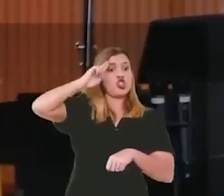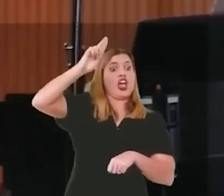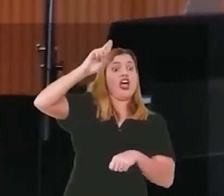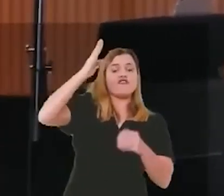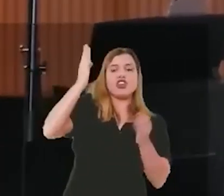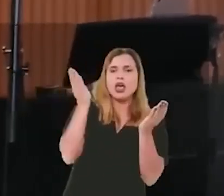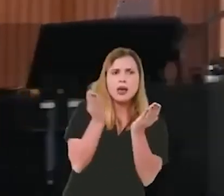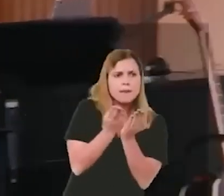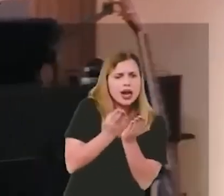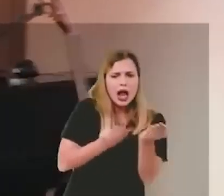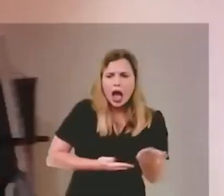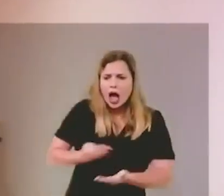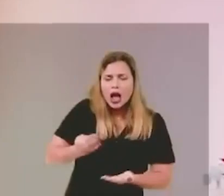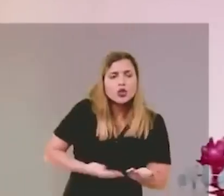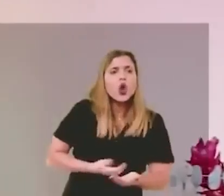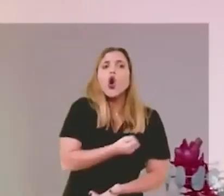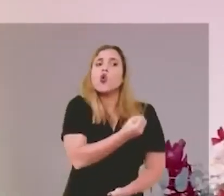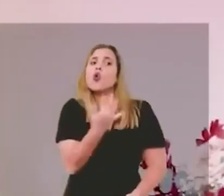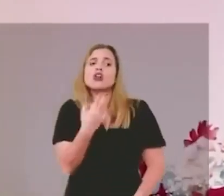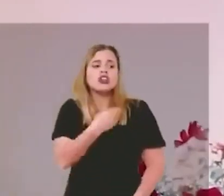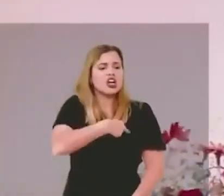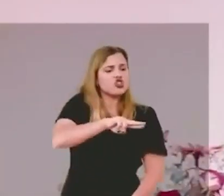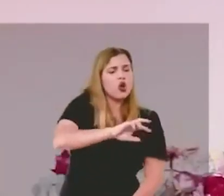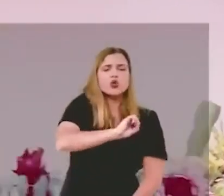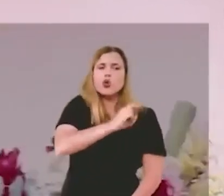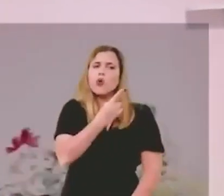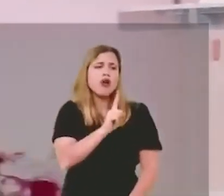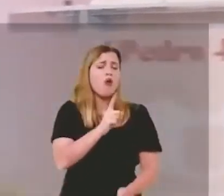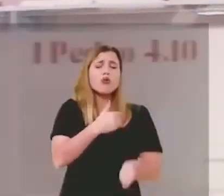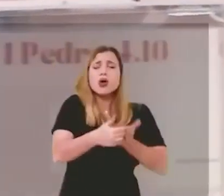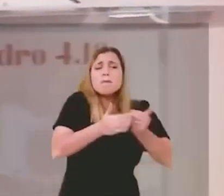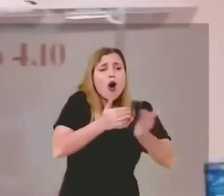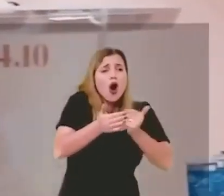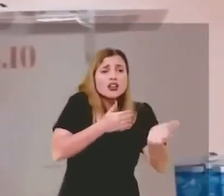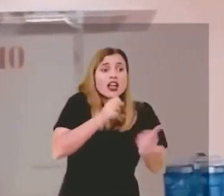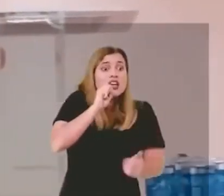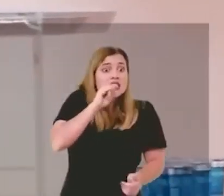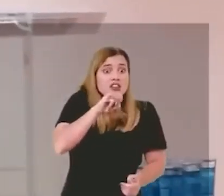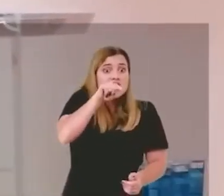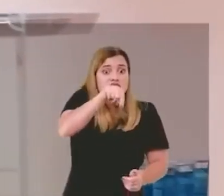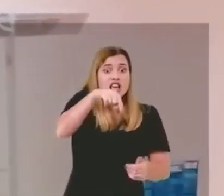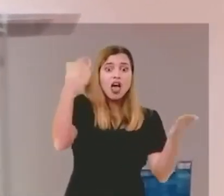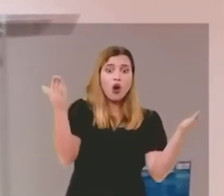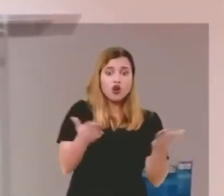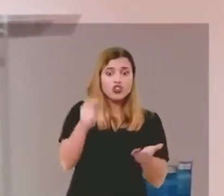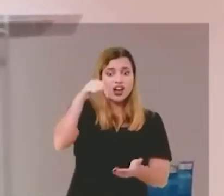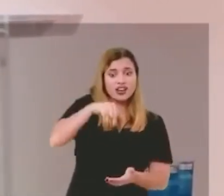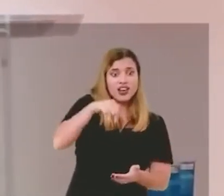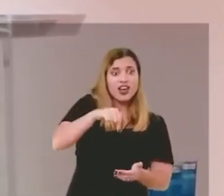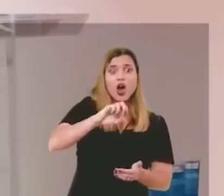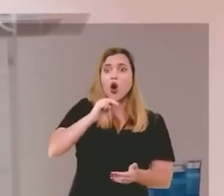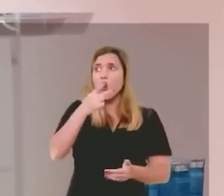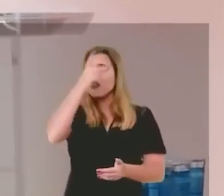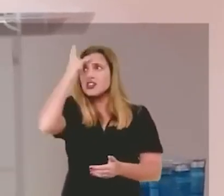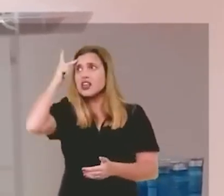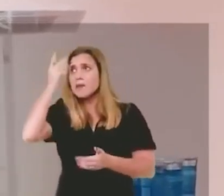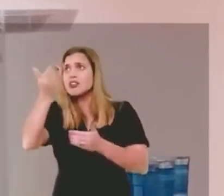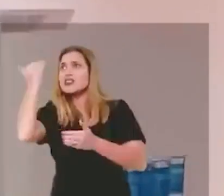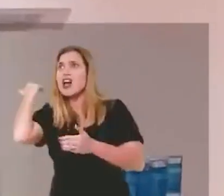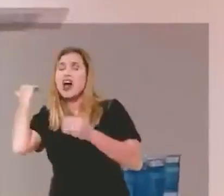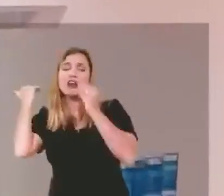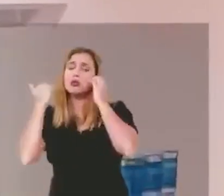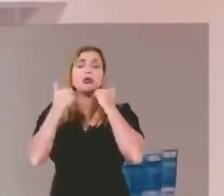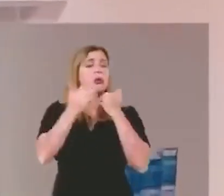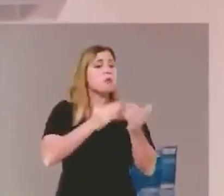empregados, todos religiosos, todos não religiosos, não importa se você é daqui, se você é dali, você é dalém, não importa de onde você vem,